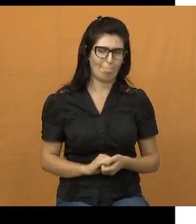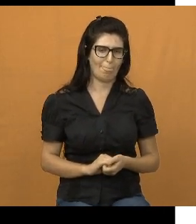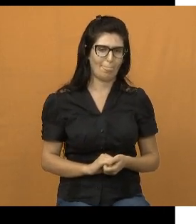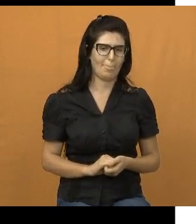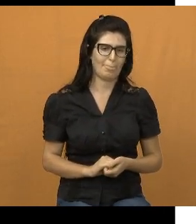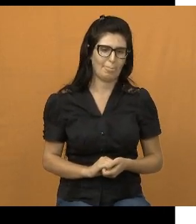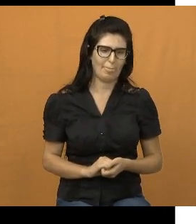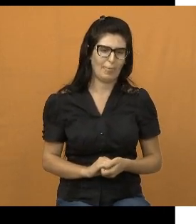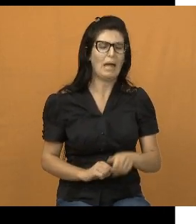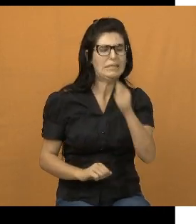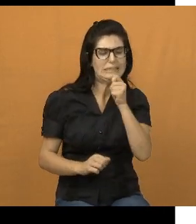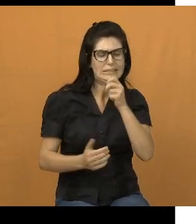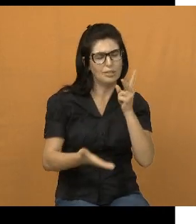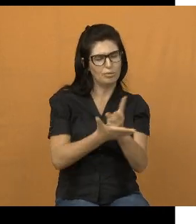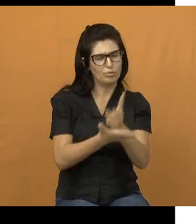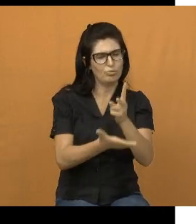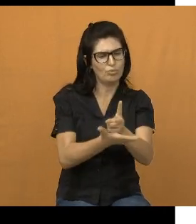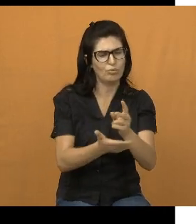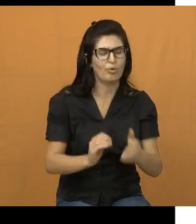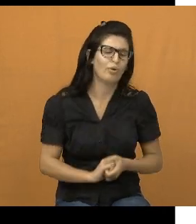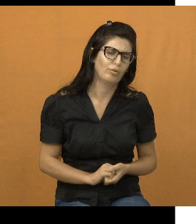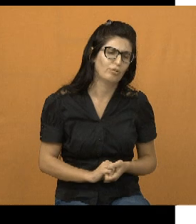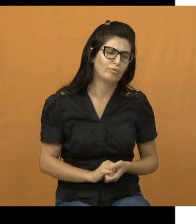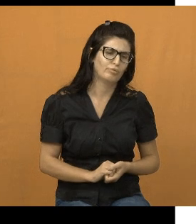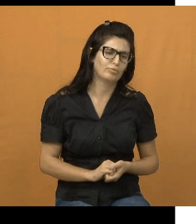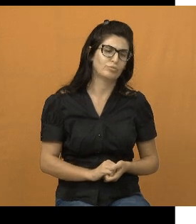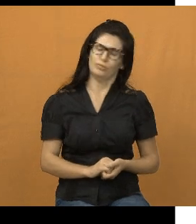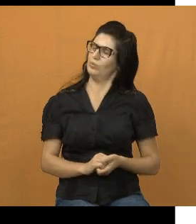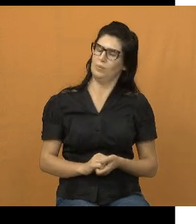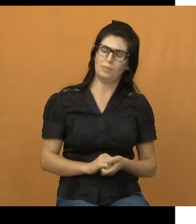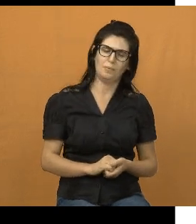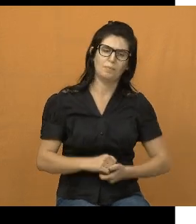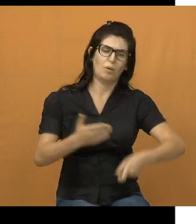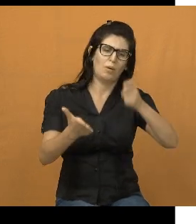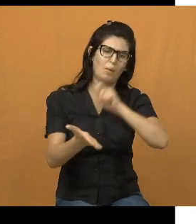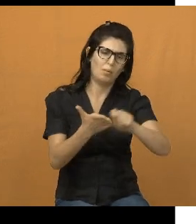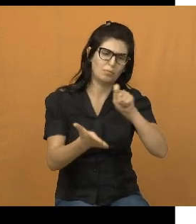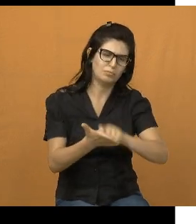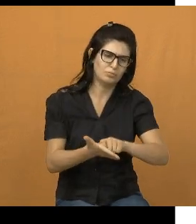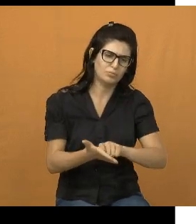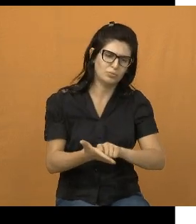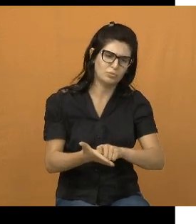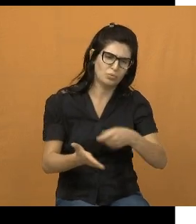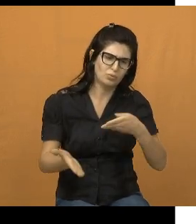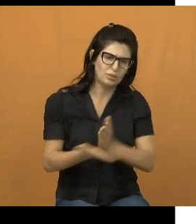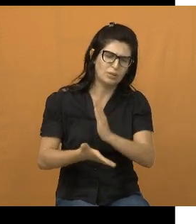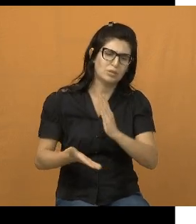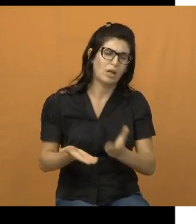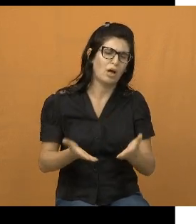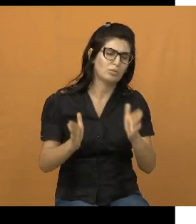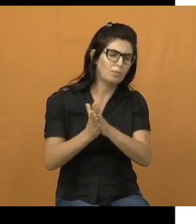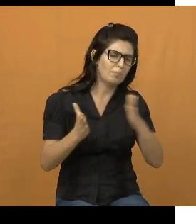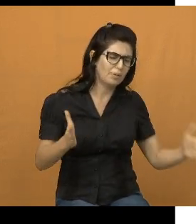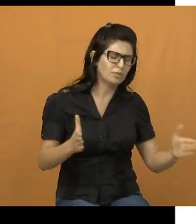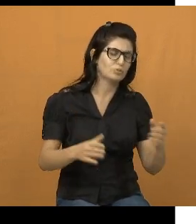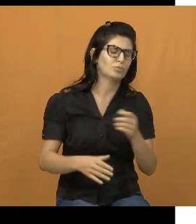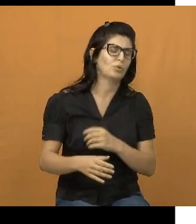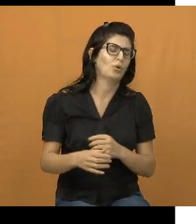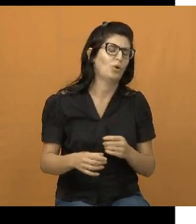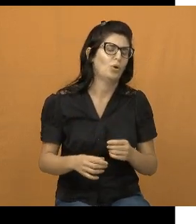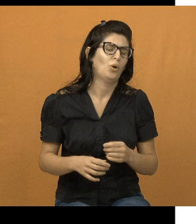Ainda com relação aos laudos de APAC autorizados por período, o Hospital São Francisco, no